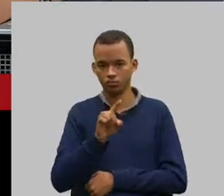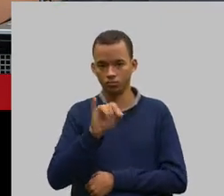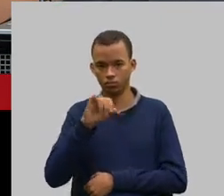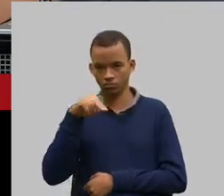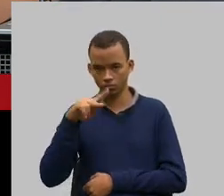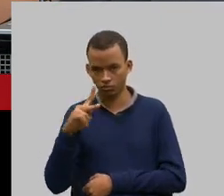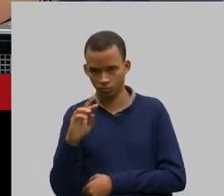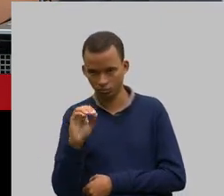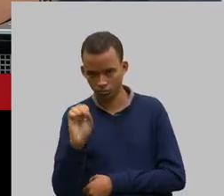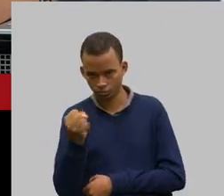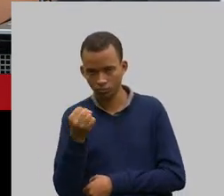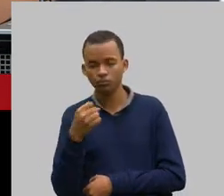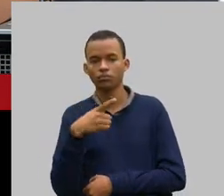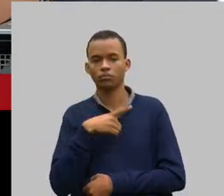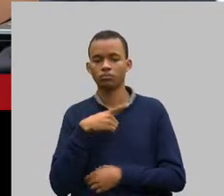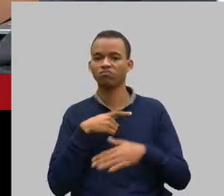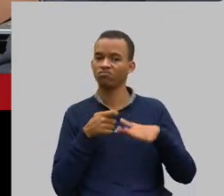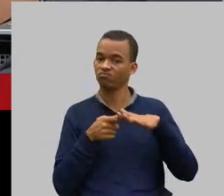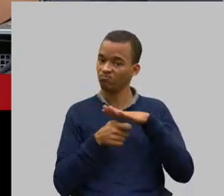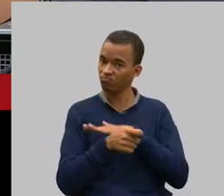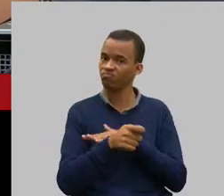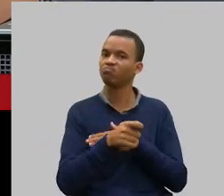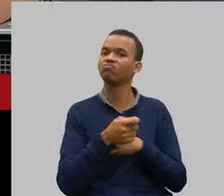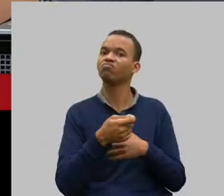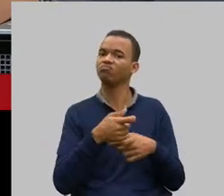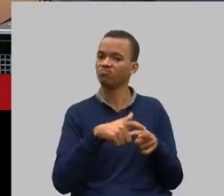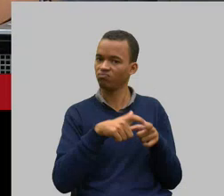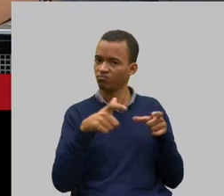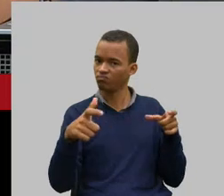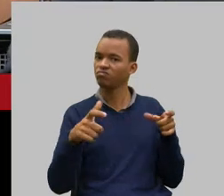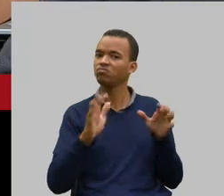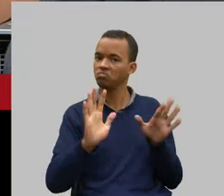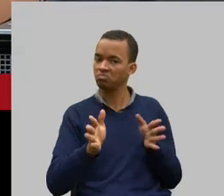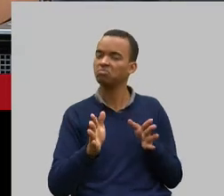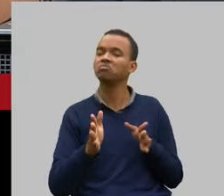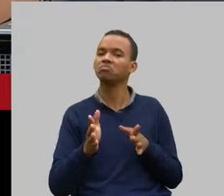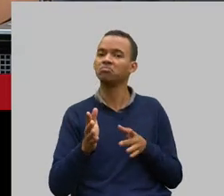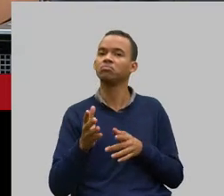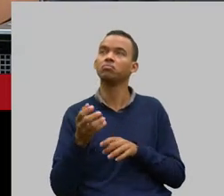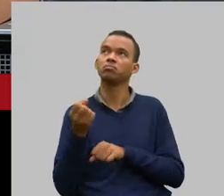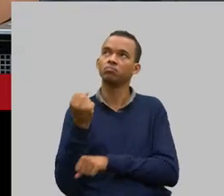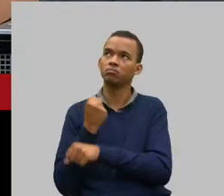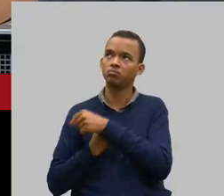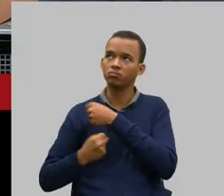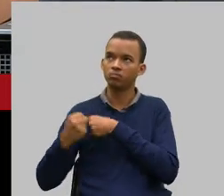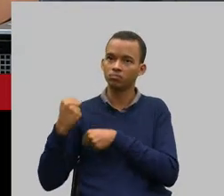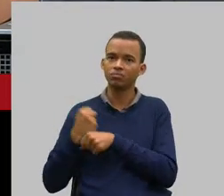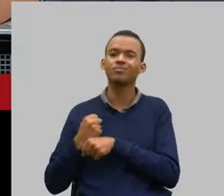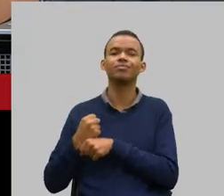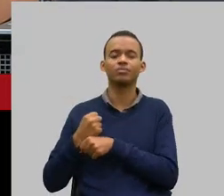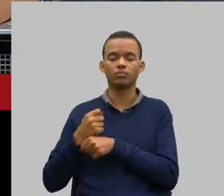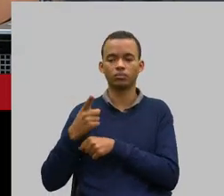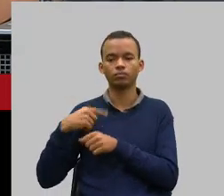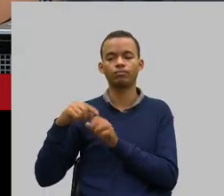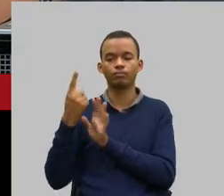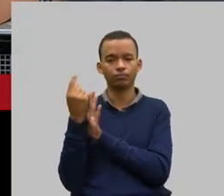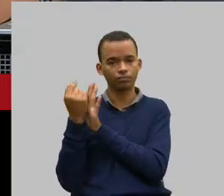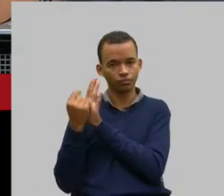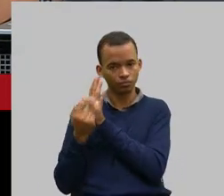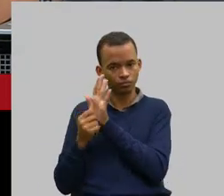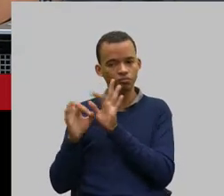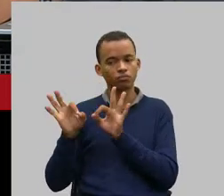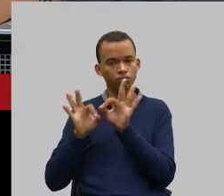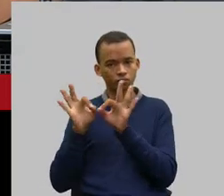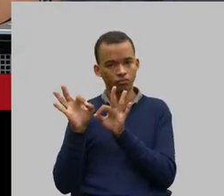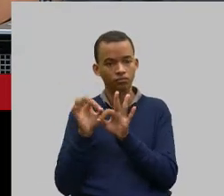investimento mais uma linha confirmada aí na nossa última missão a Itália ano passado eh mauzinhos tem